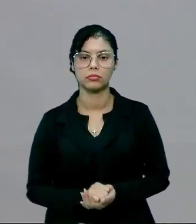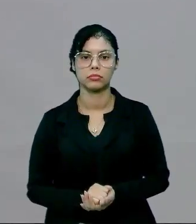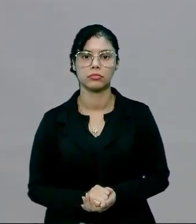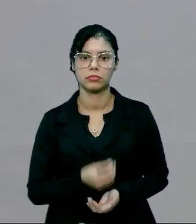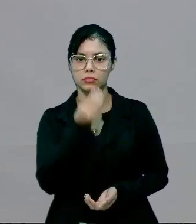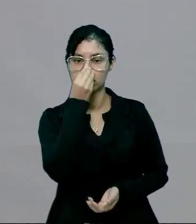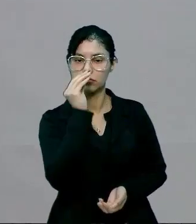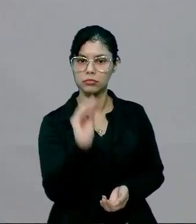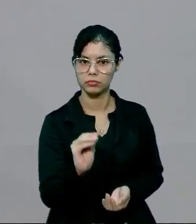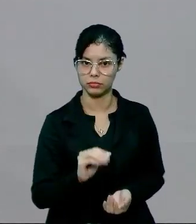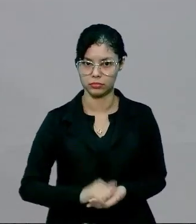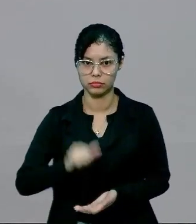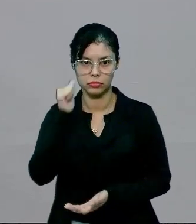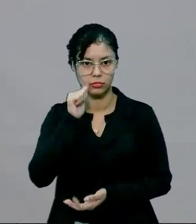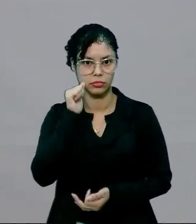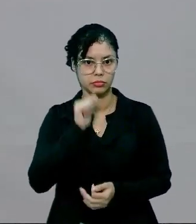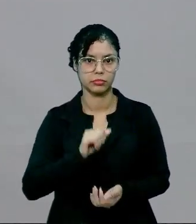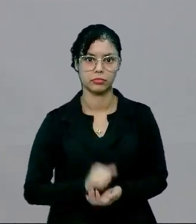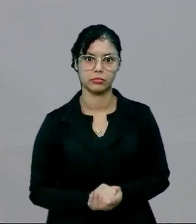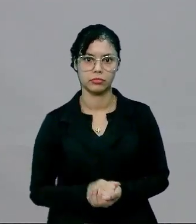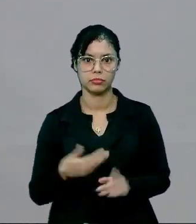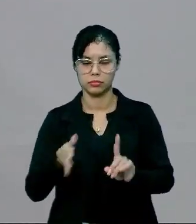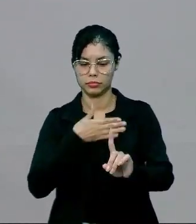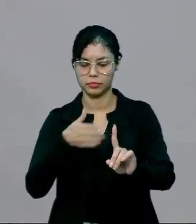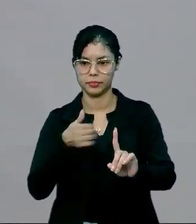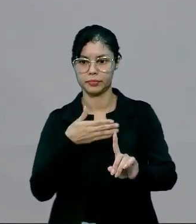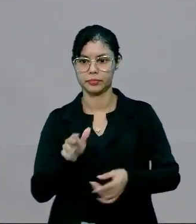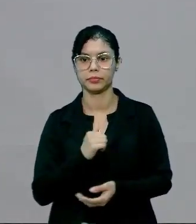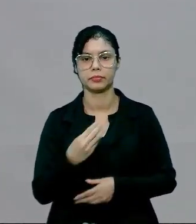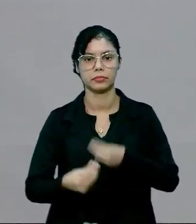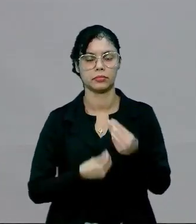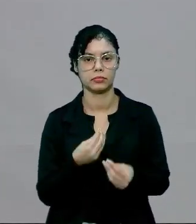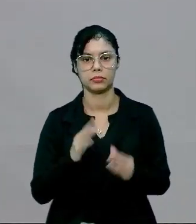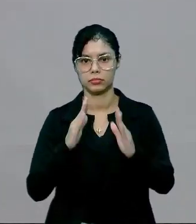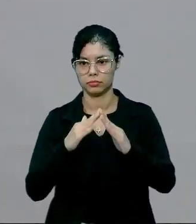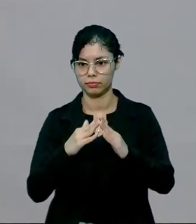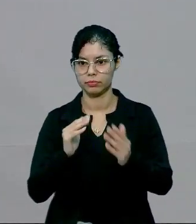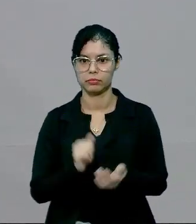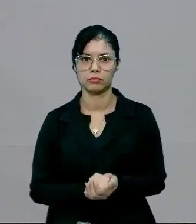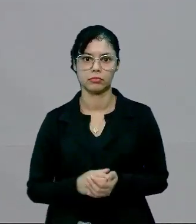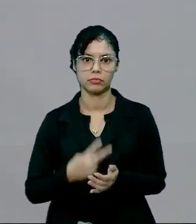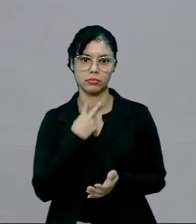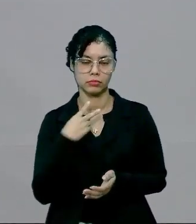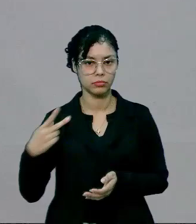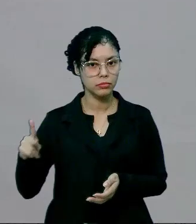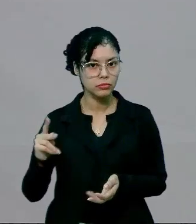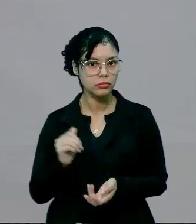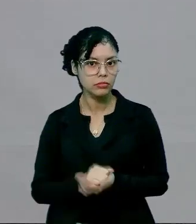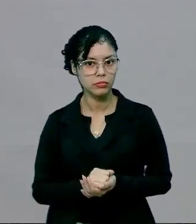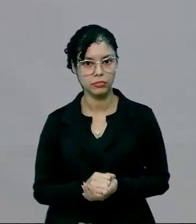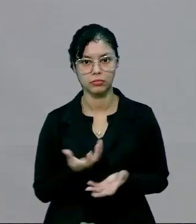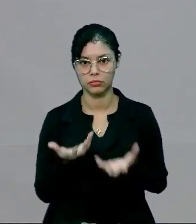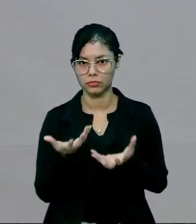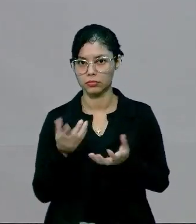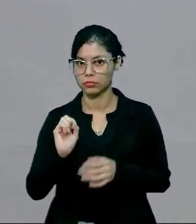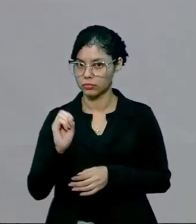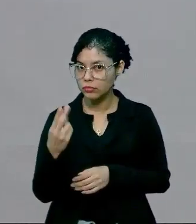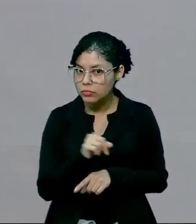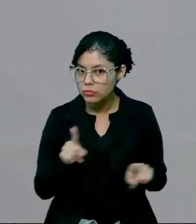simplesmente ignorou o fato da mulher sofrer violência doméstica como se a culpa fosse dela. Então, assim, querendo ou